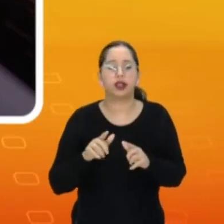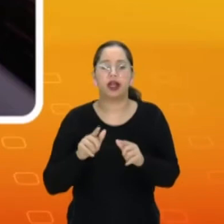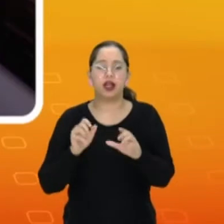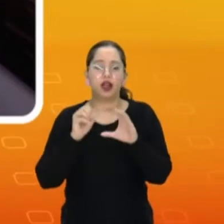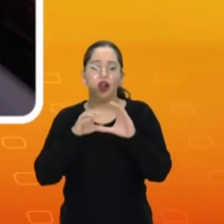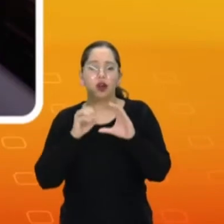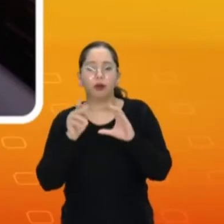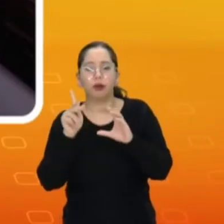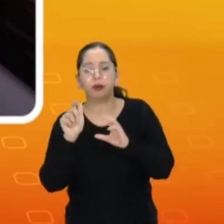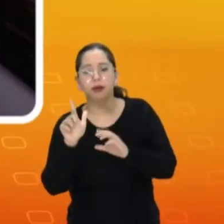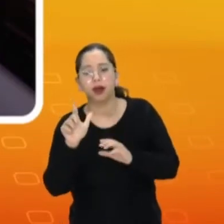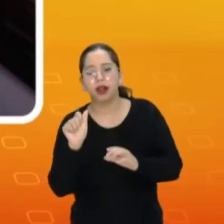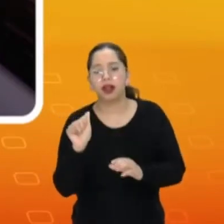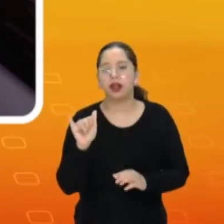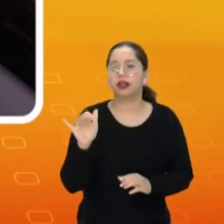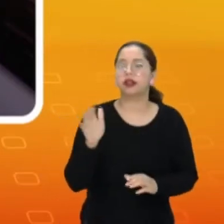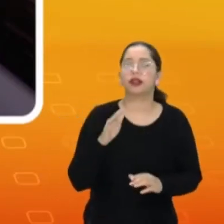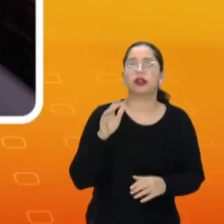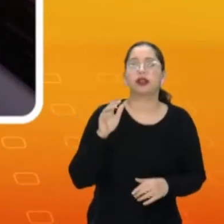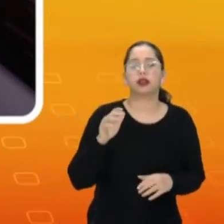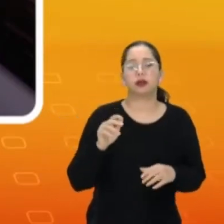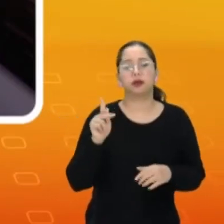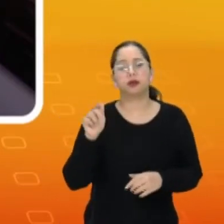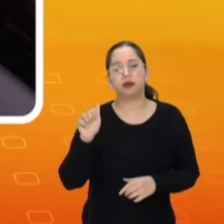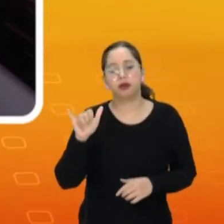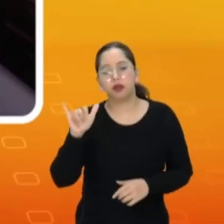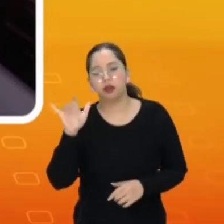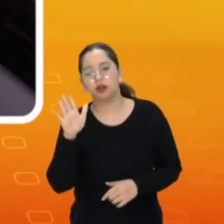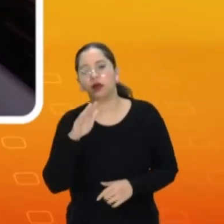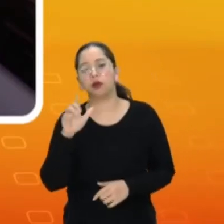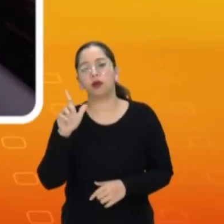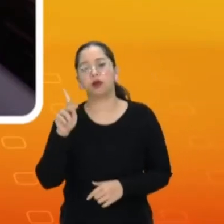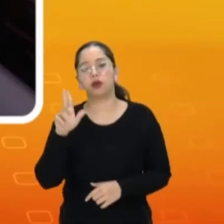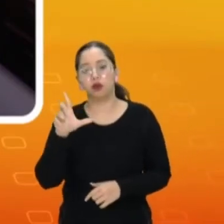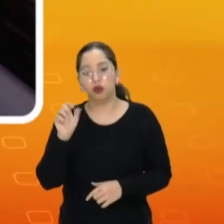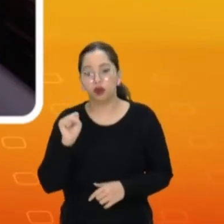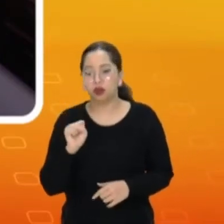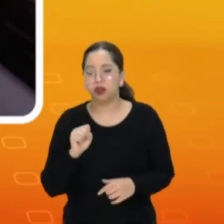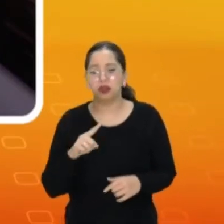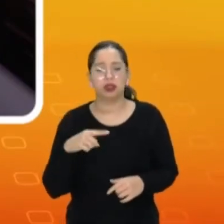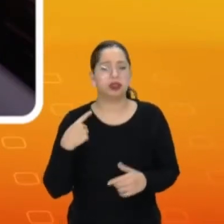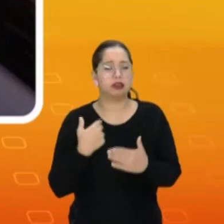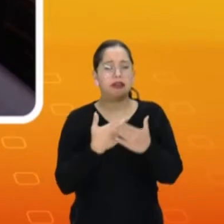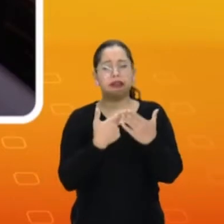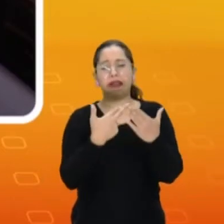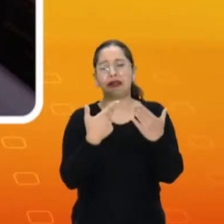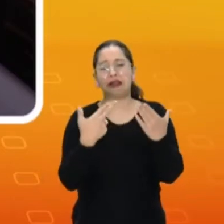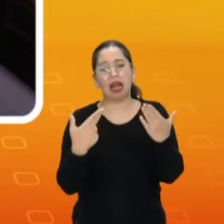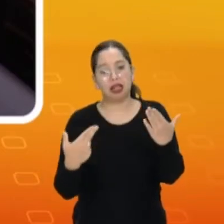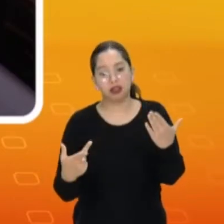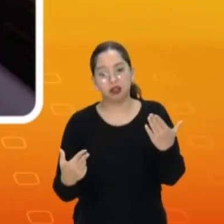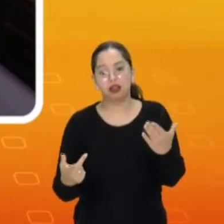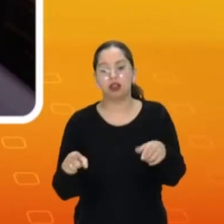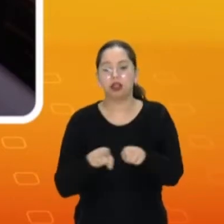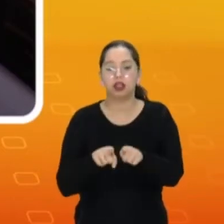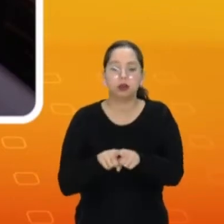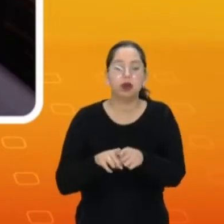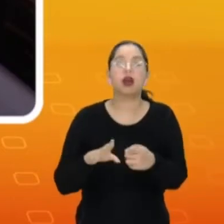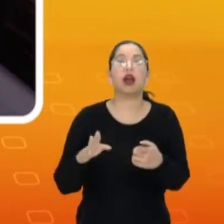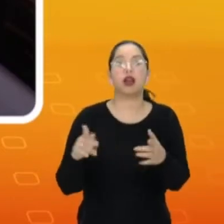sem falar nas outras plataformas também que as próprias TVs pagas criaram para